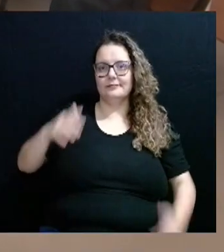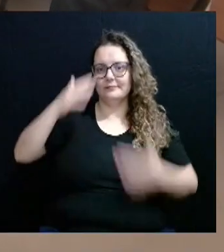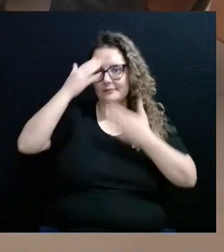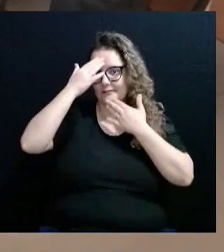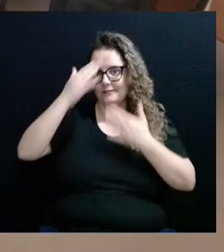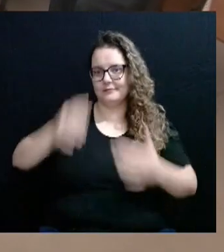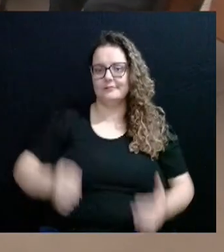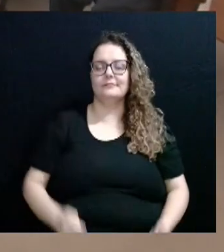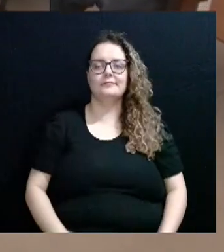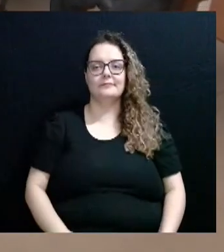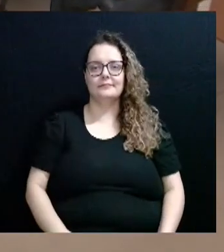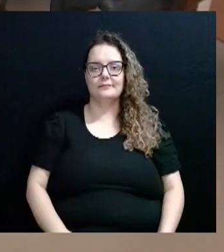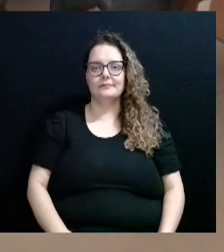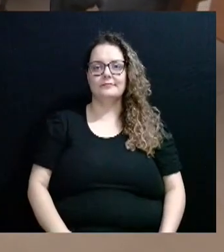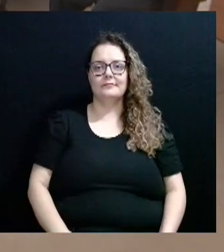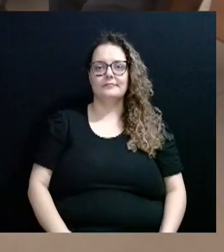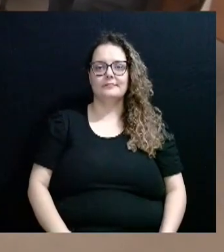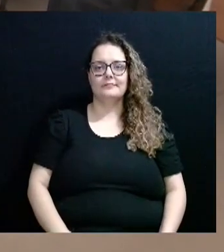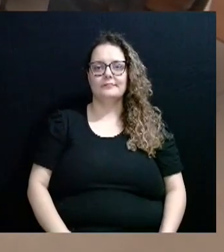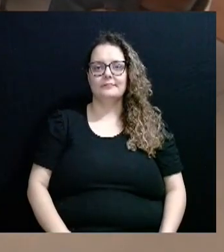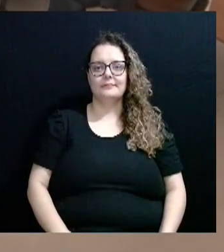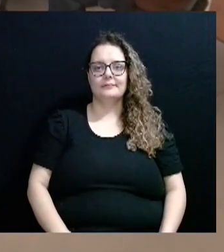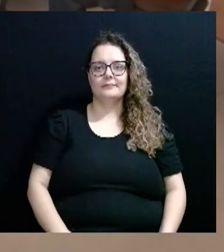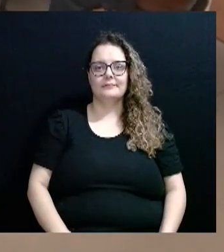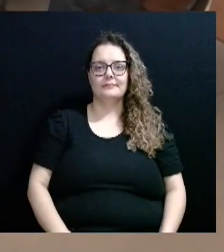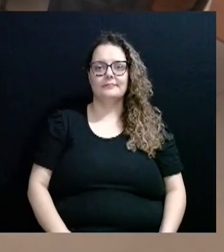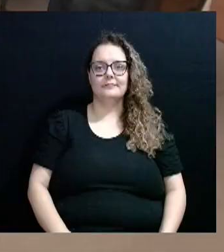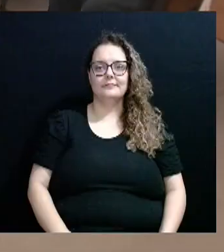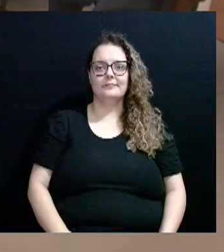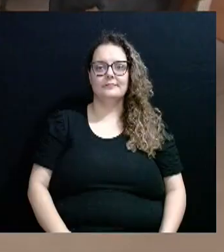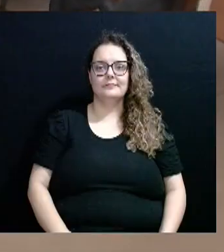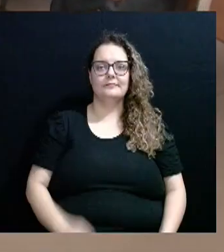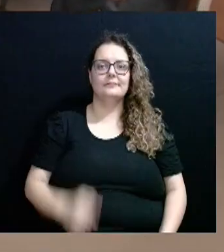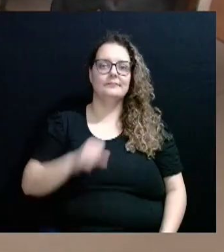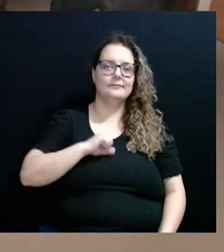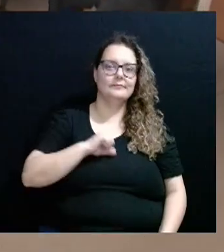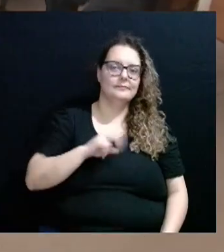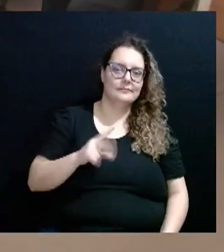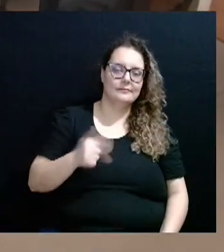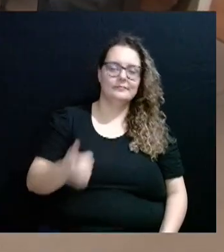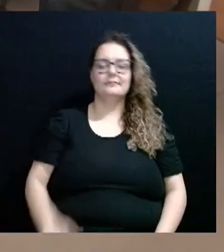Valeu. Tá ligado aqui? Salve, salve, galera. Boa noite.